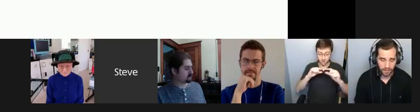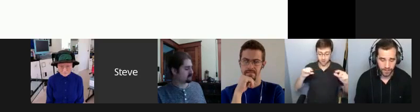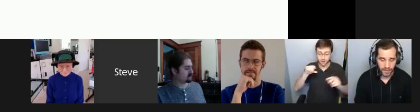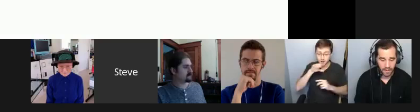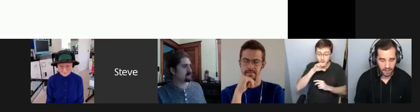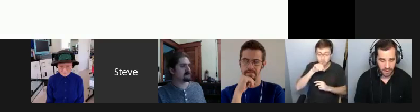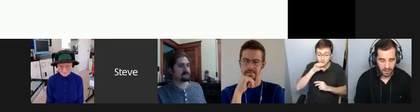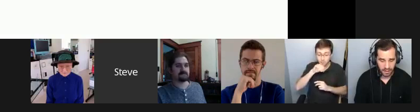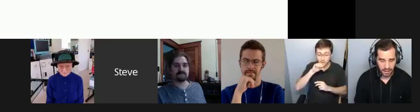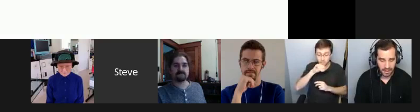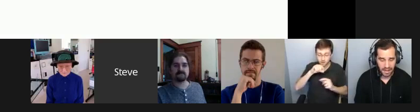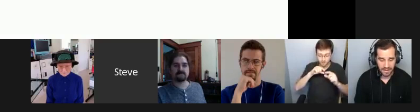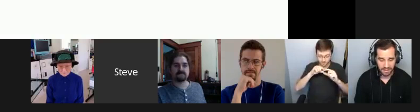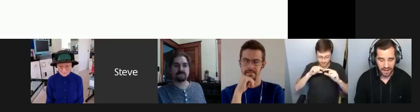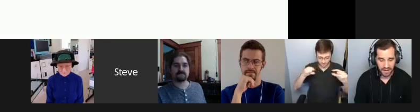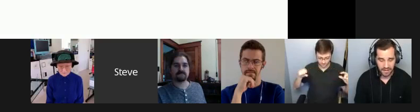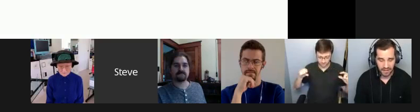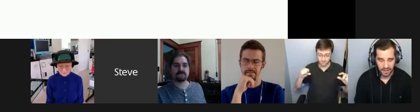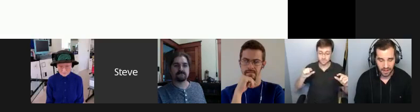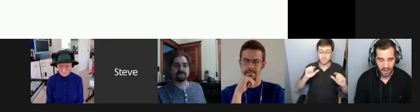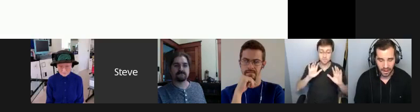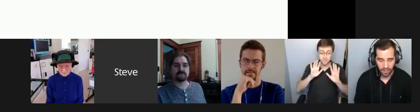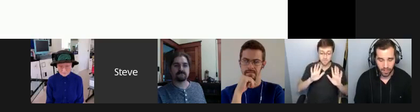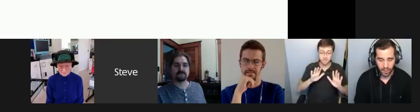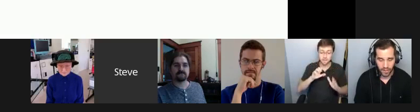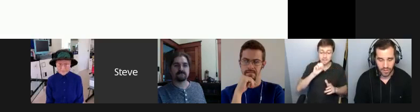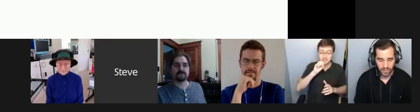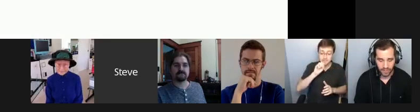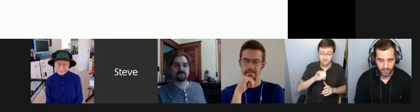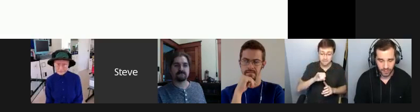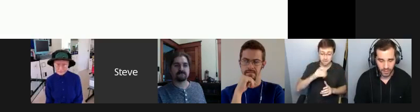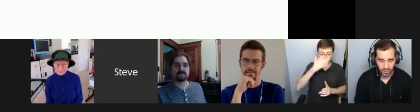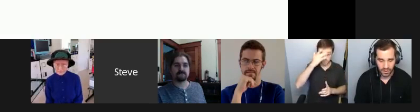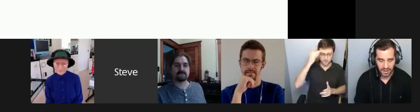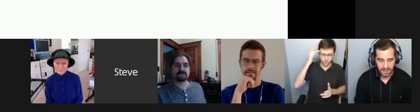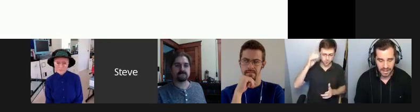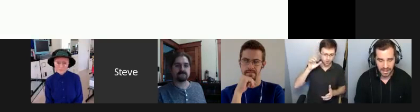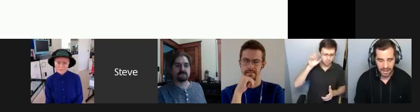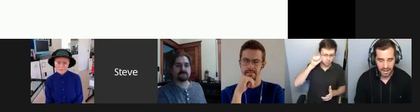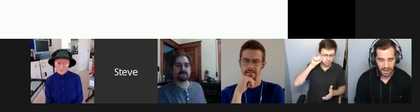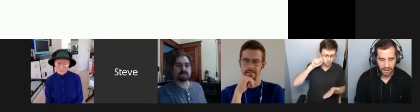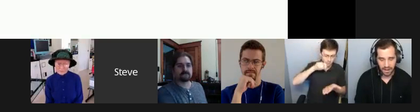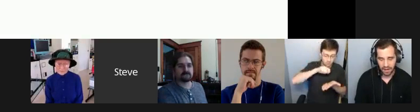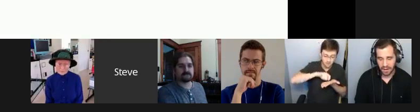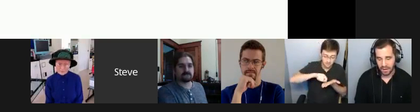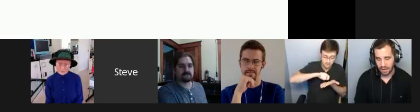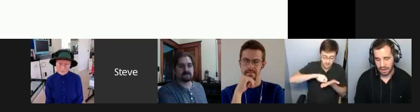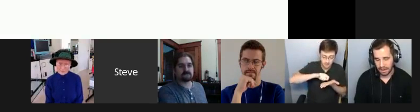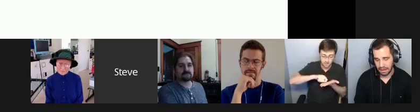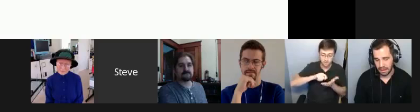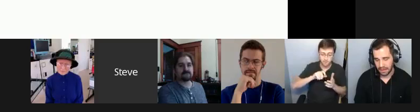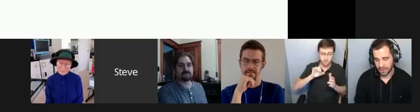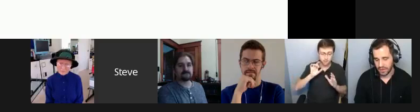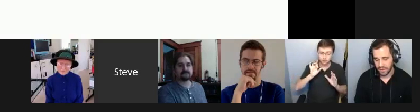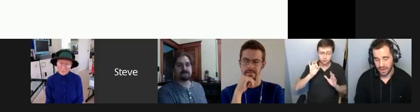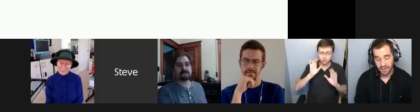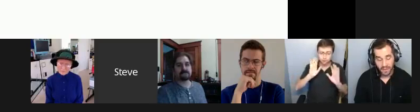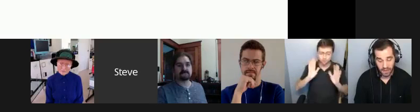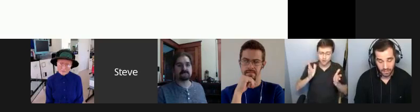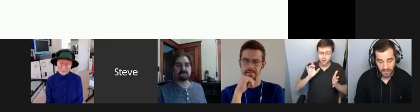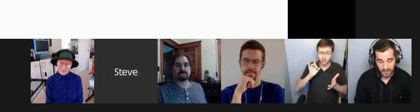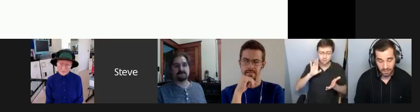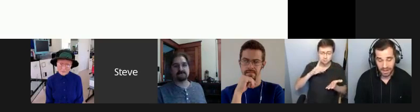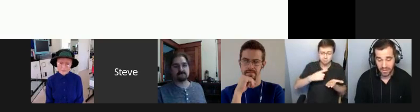da aula. Nessa frase, eu posso utilizar ela de